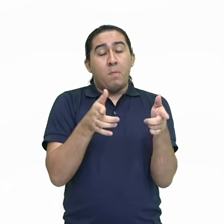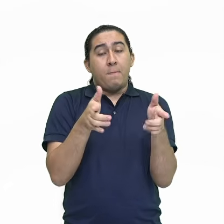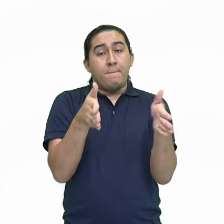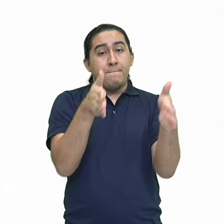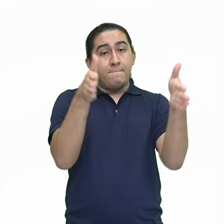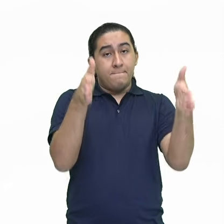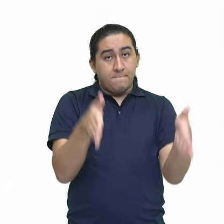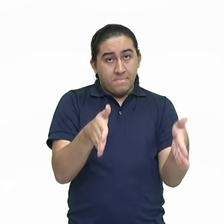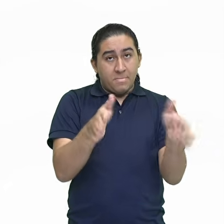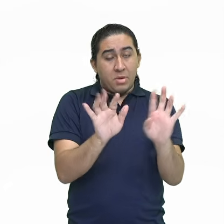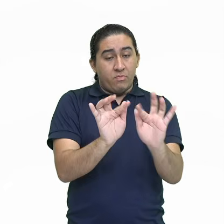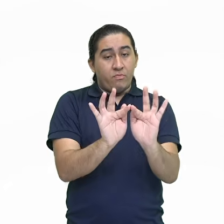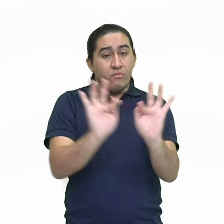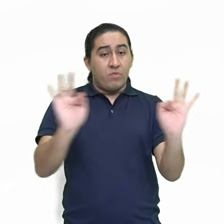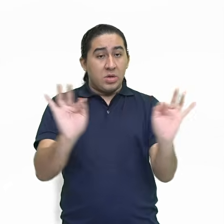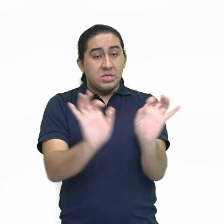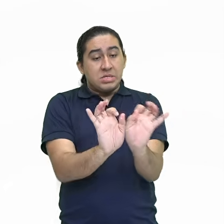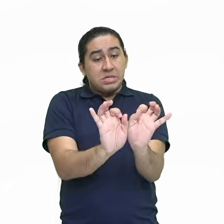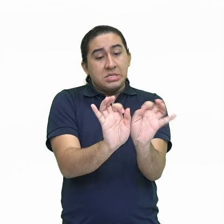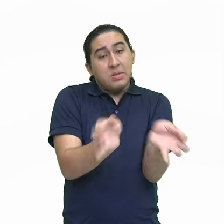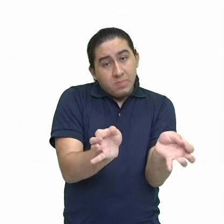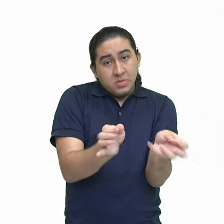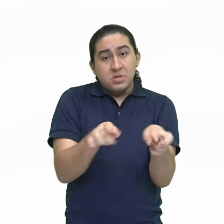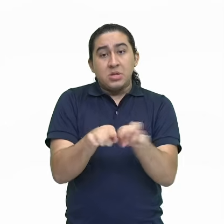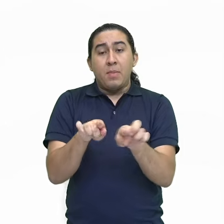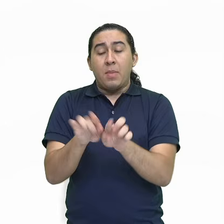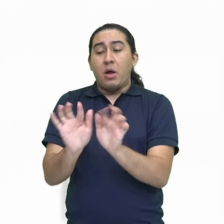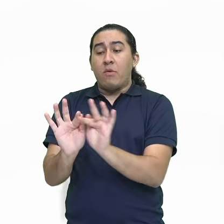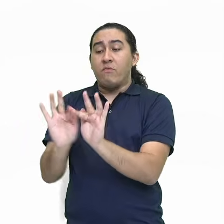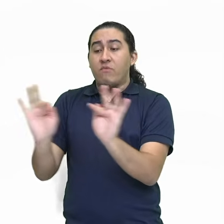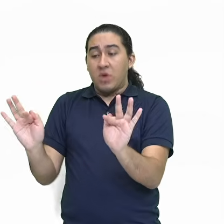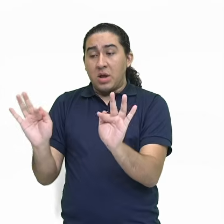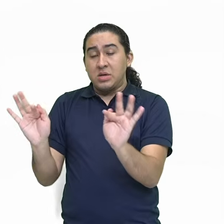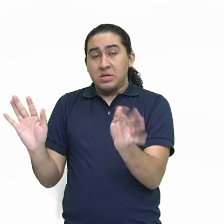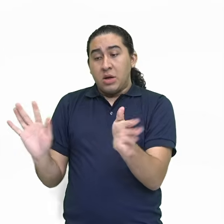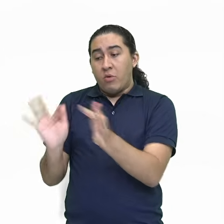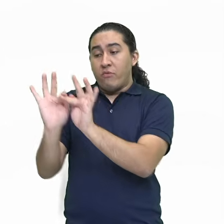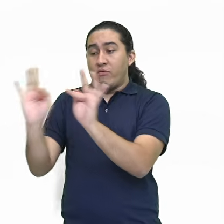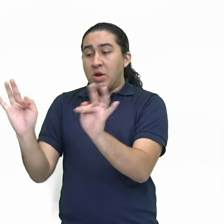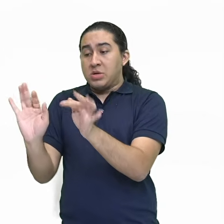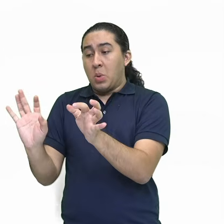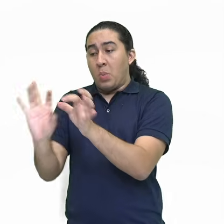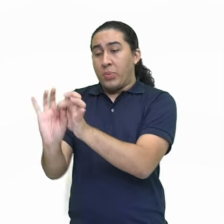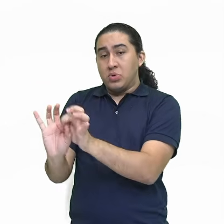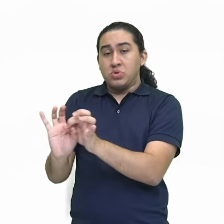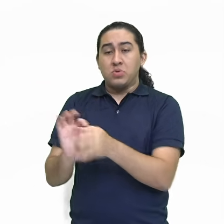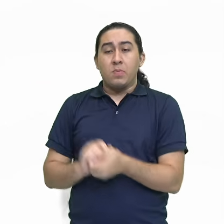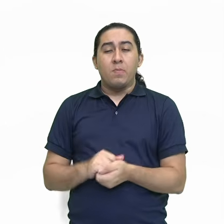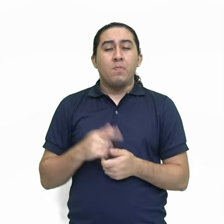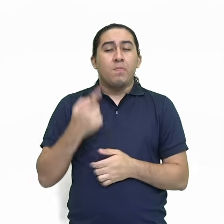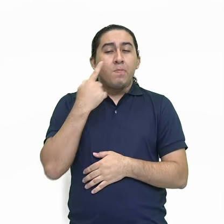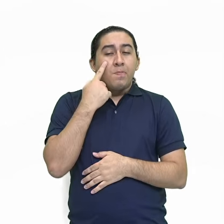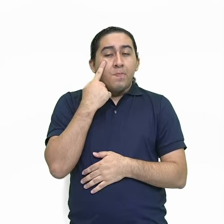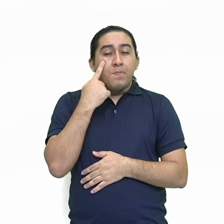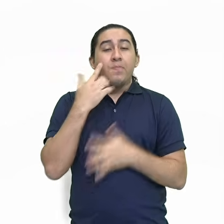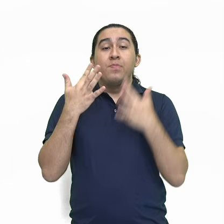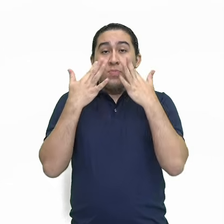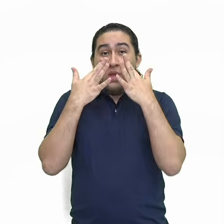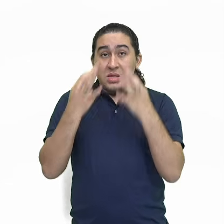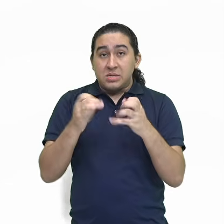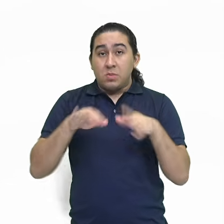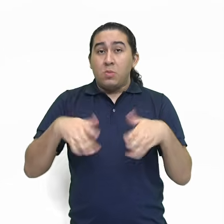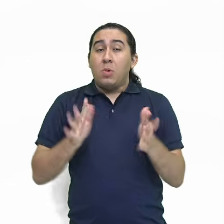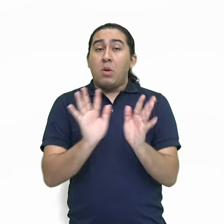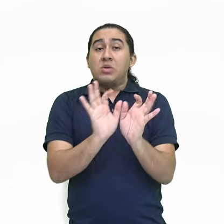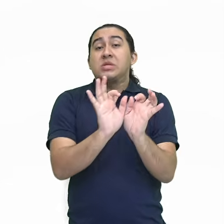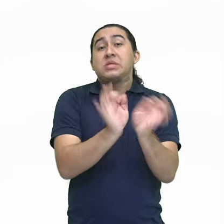período composto. Qual é o período simples? Qual a oração que está classificada como